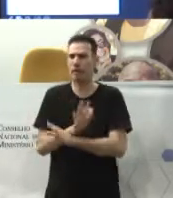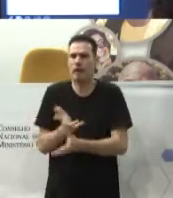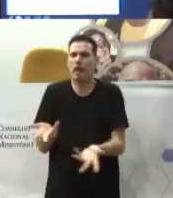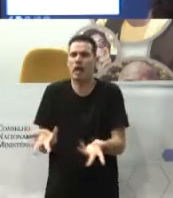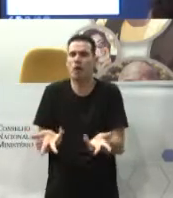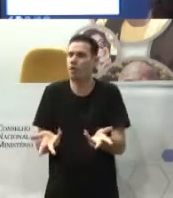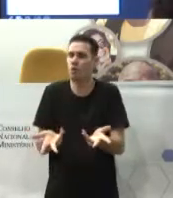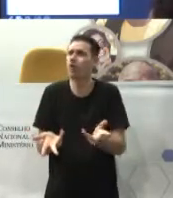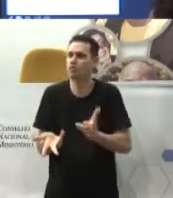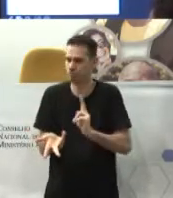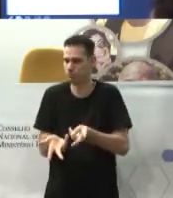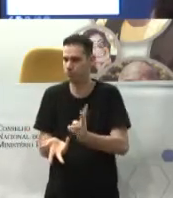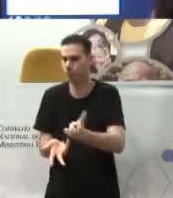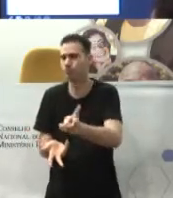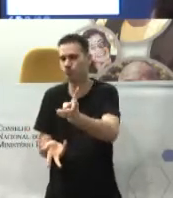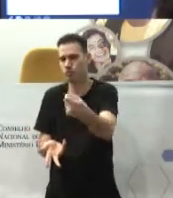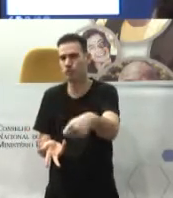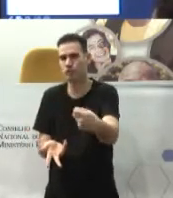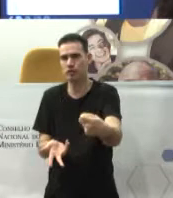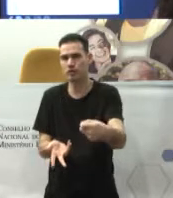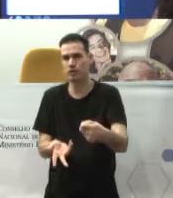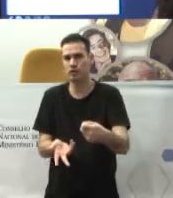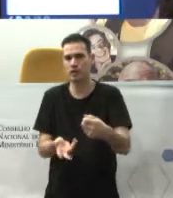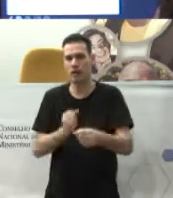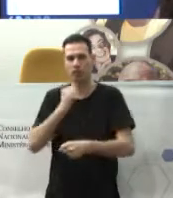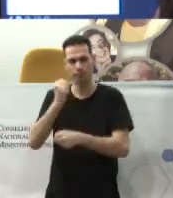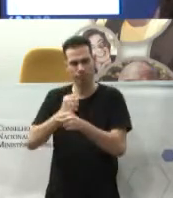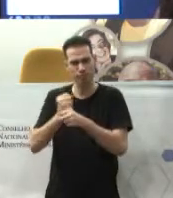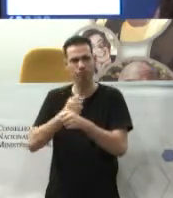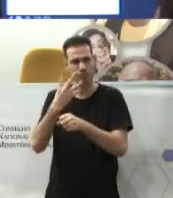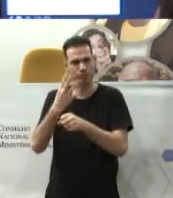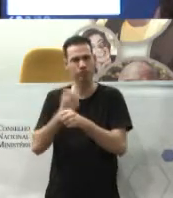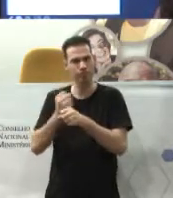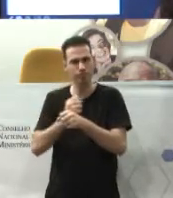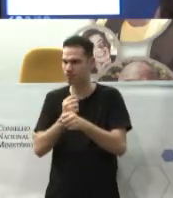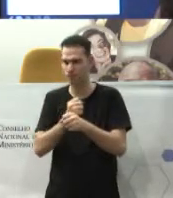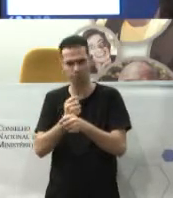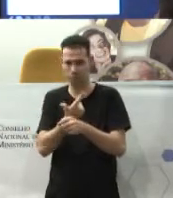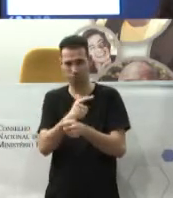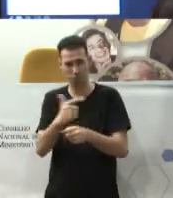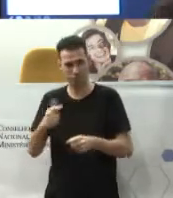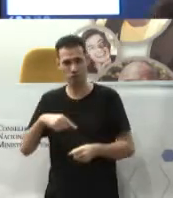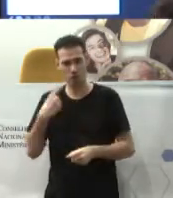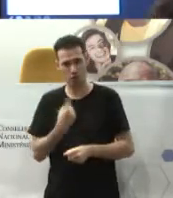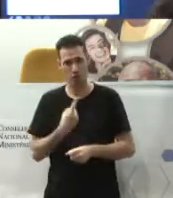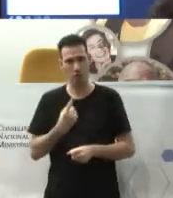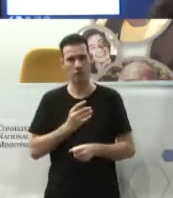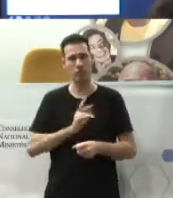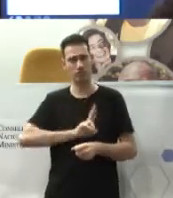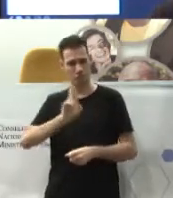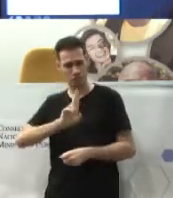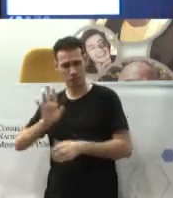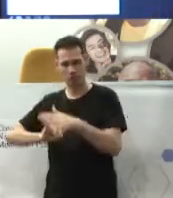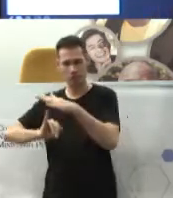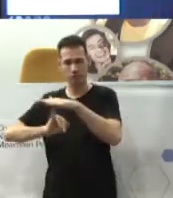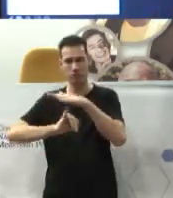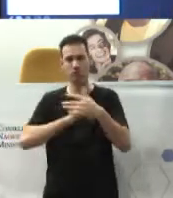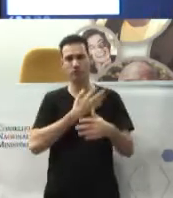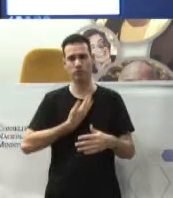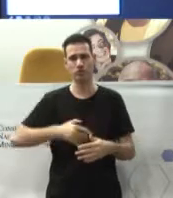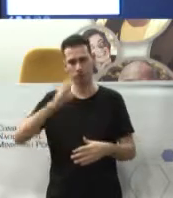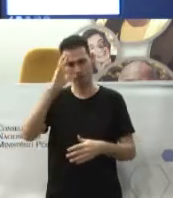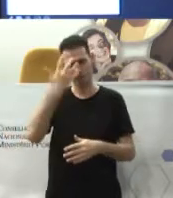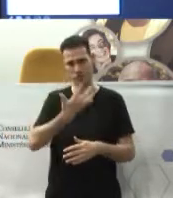que continuar. E ela não se limita ao mandato. Por isso, nós somos órgãos de controle dessas instituições. Resolver o problema